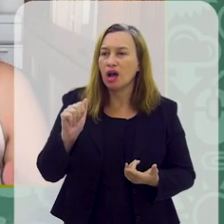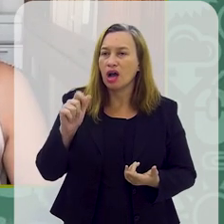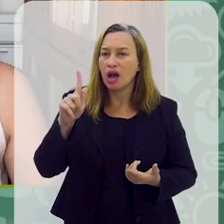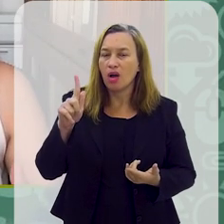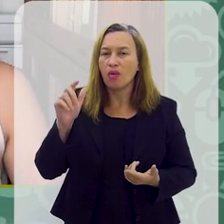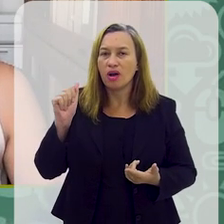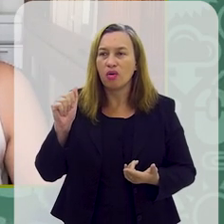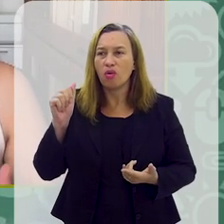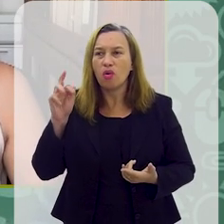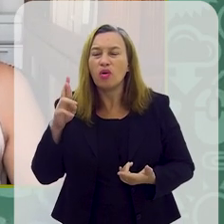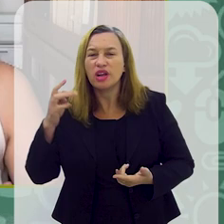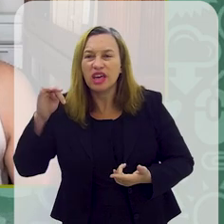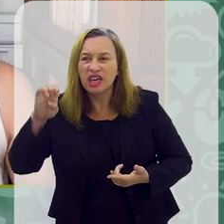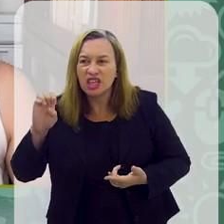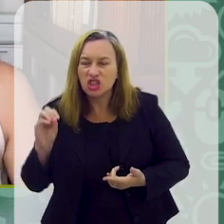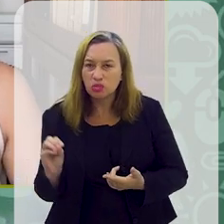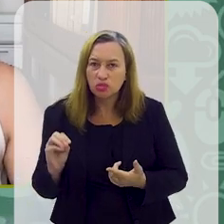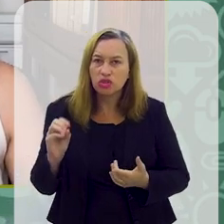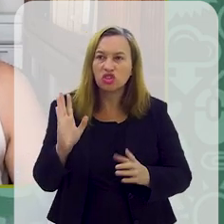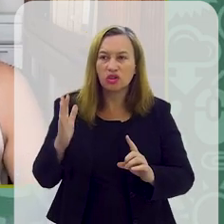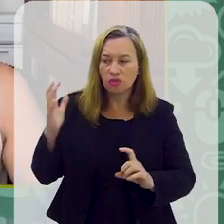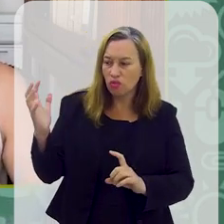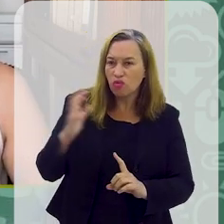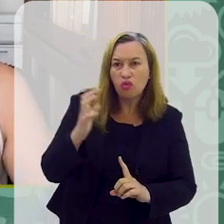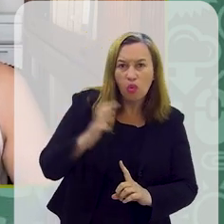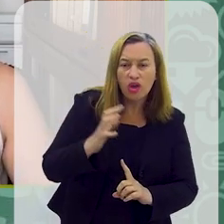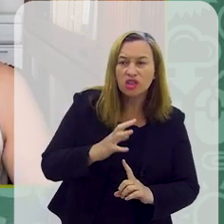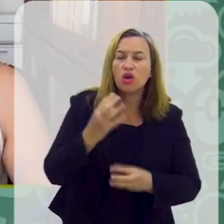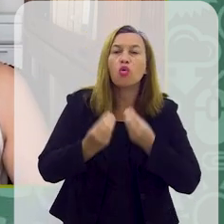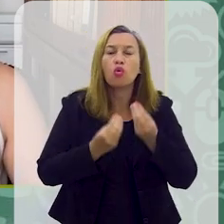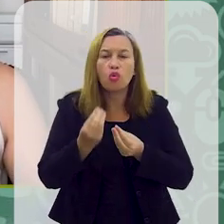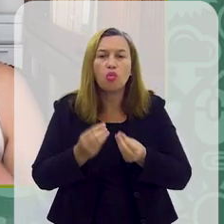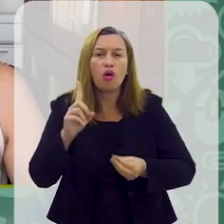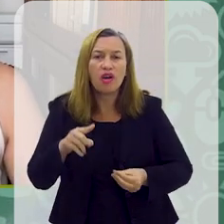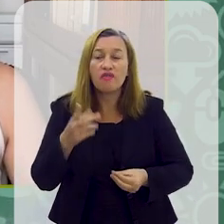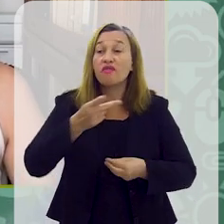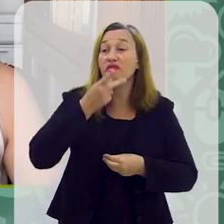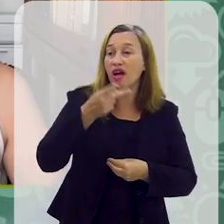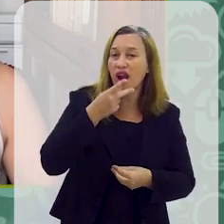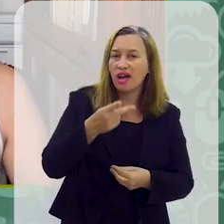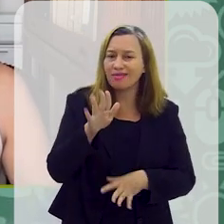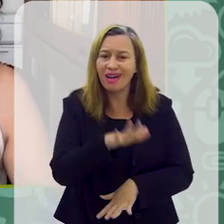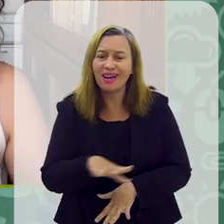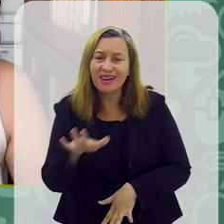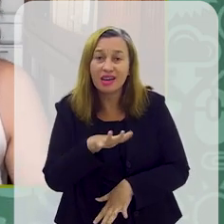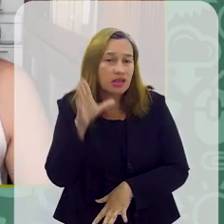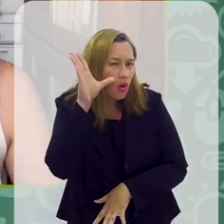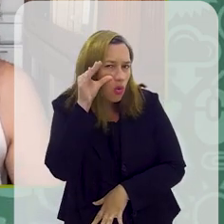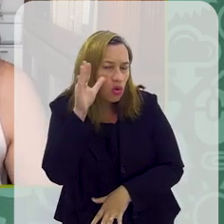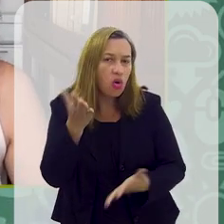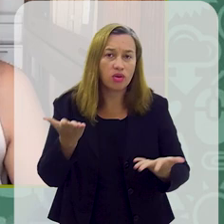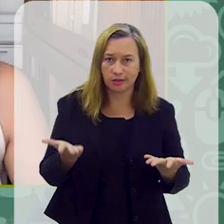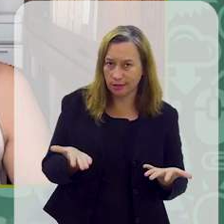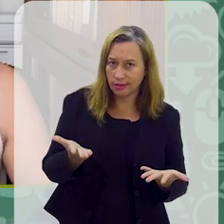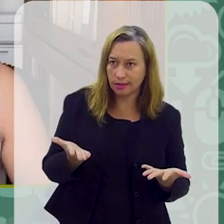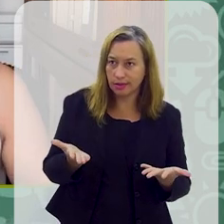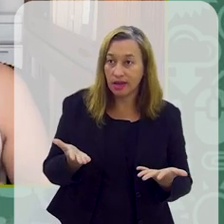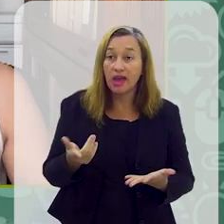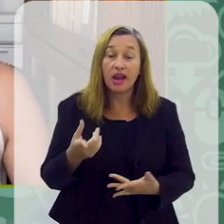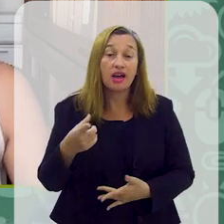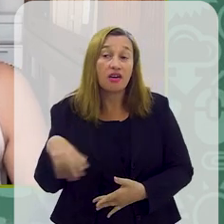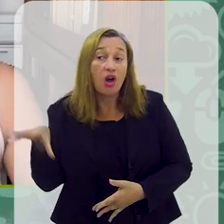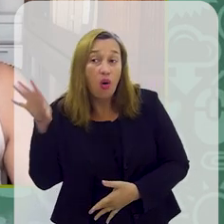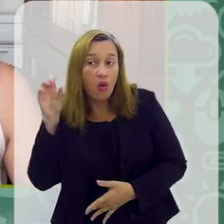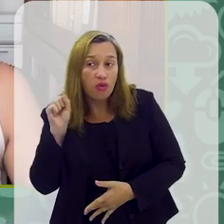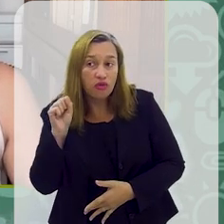eles podem, a gente já viu essa influência dos algoritmos no que é falado, e a criança, ela é curiosa, ela